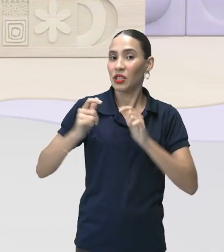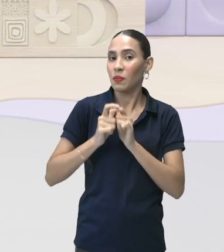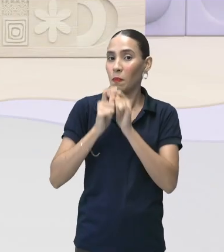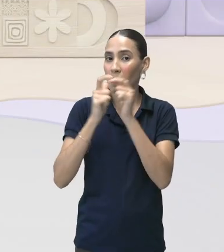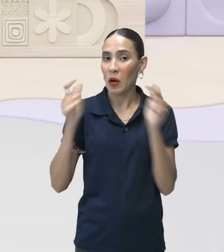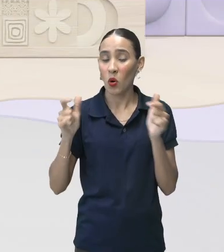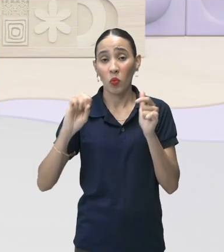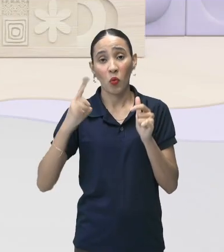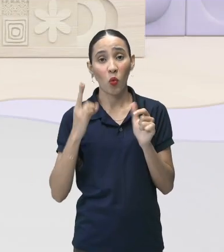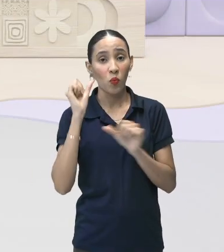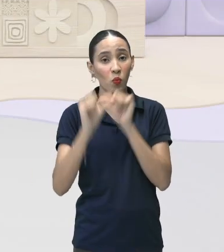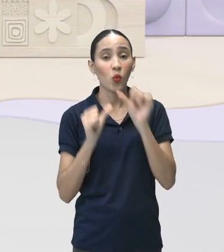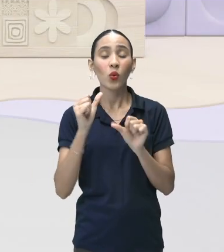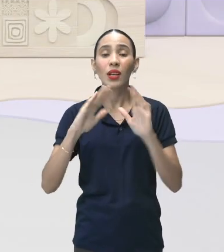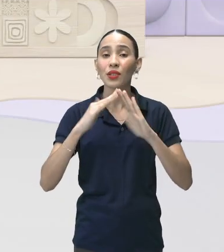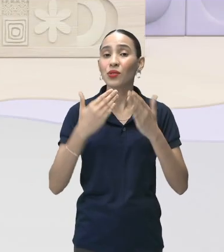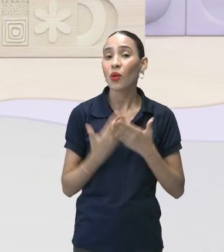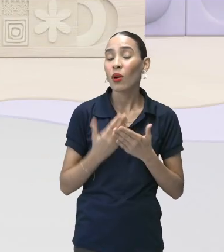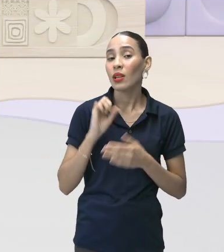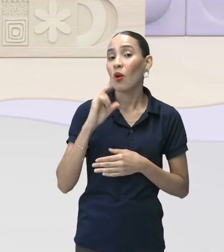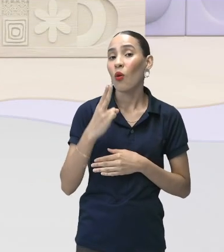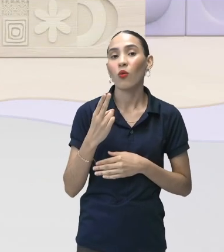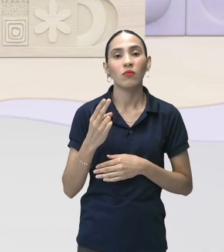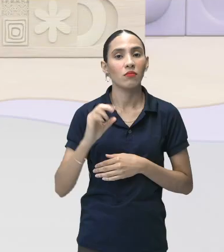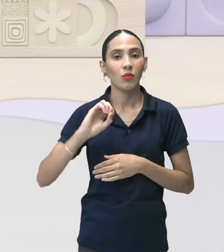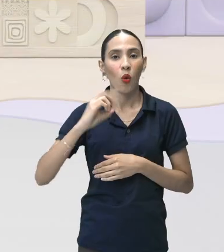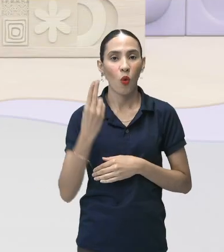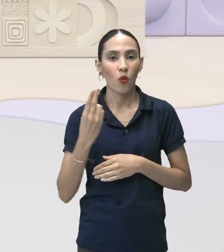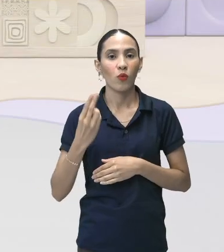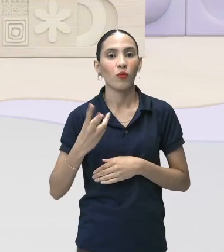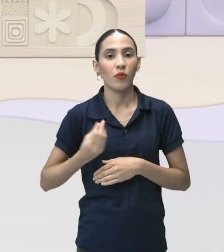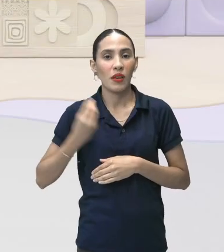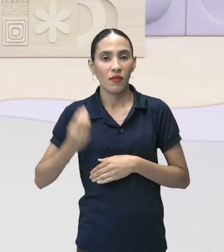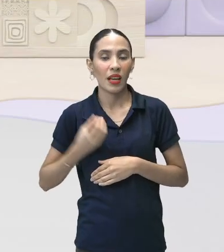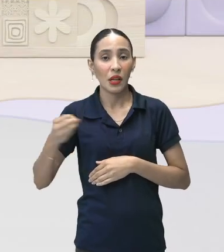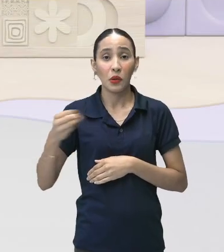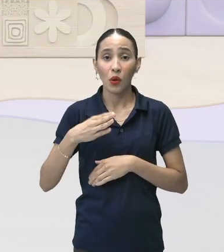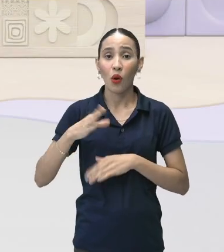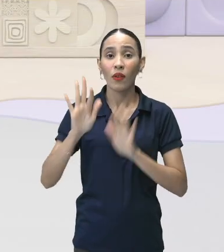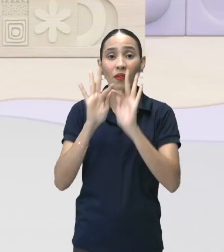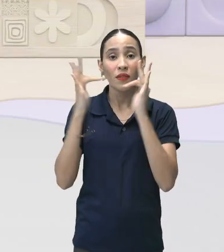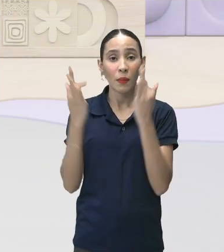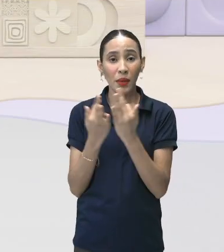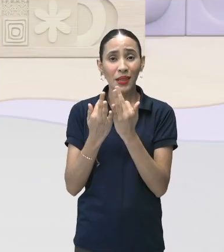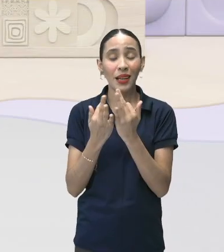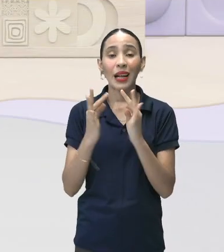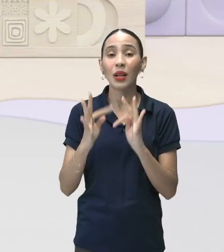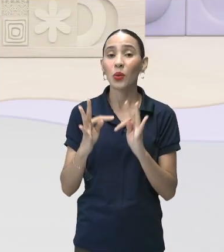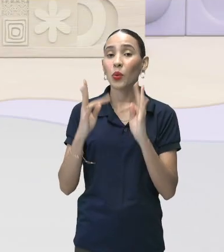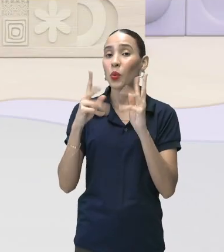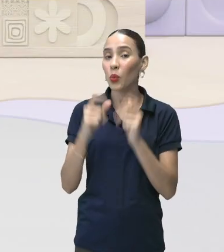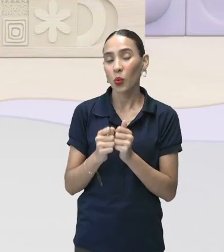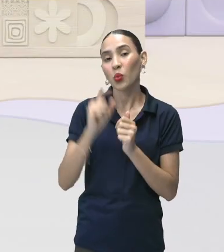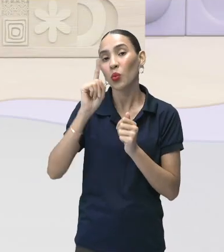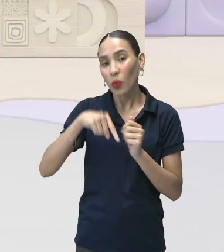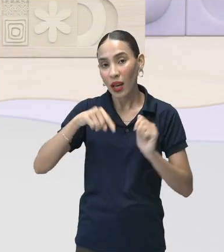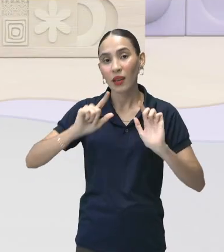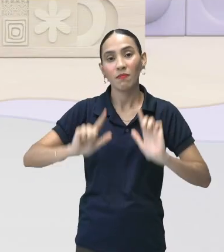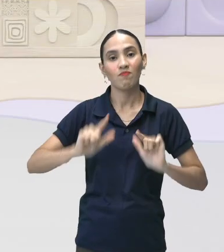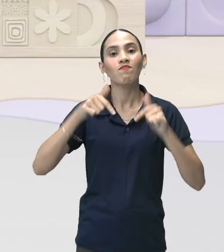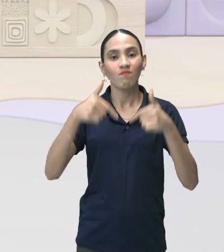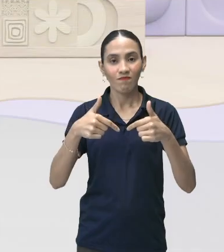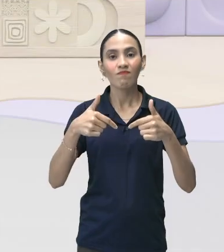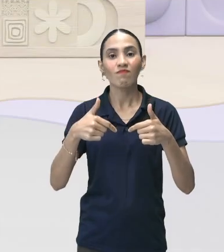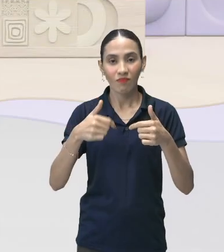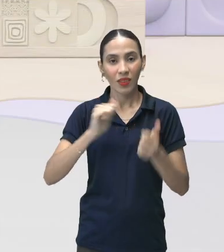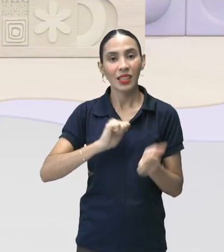outra escola, ou vai viver uma nova família. Tudo isso é um desafio de